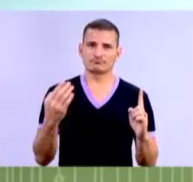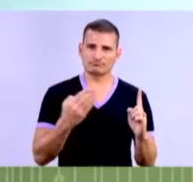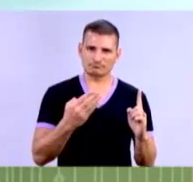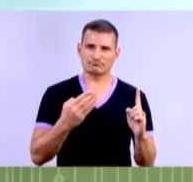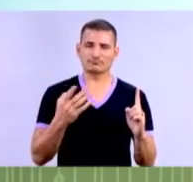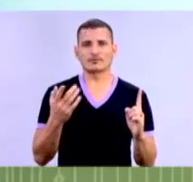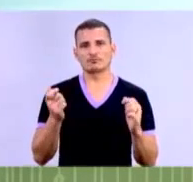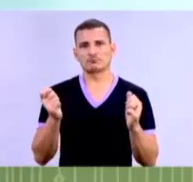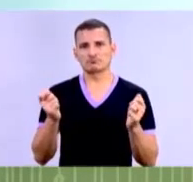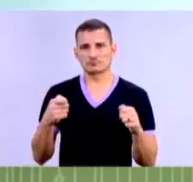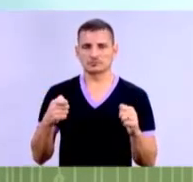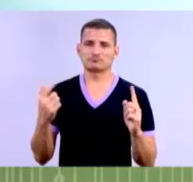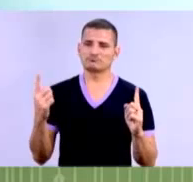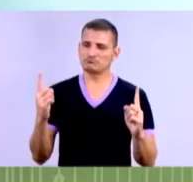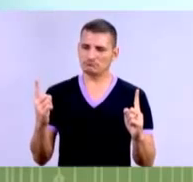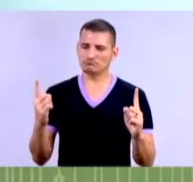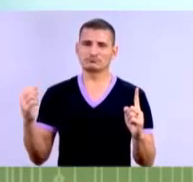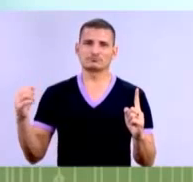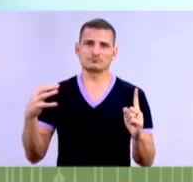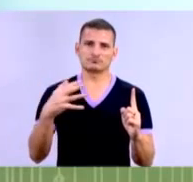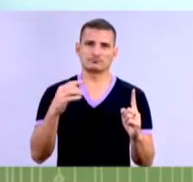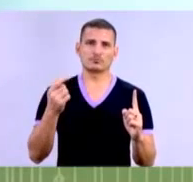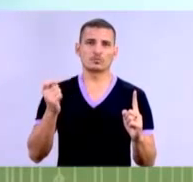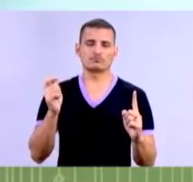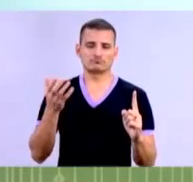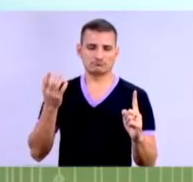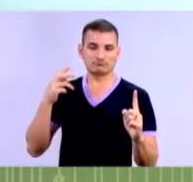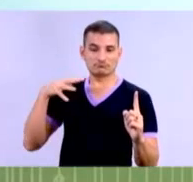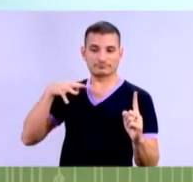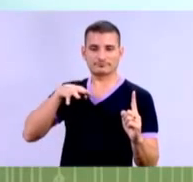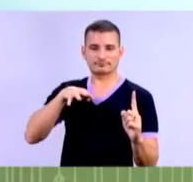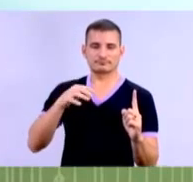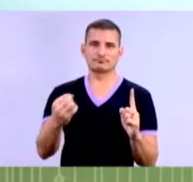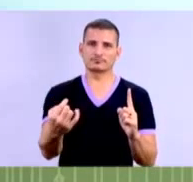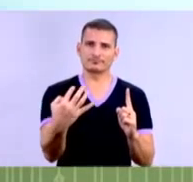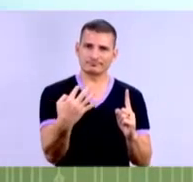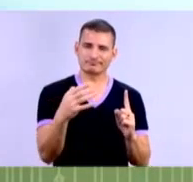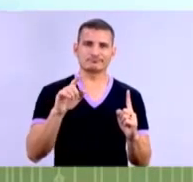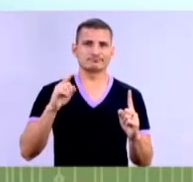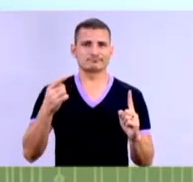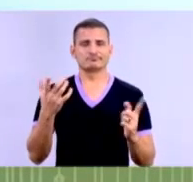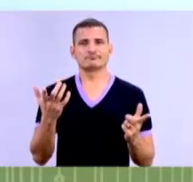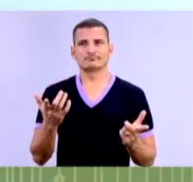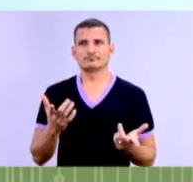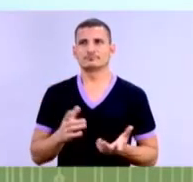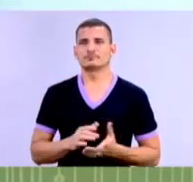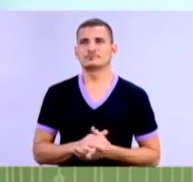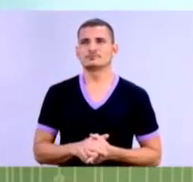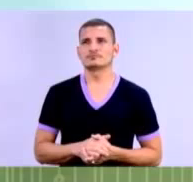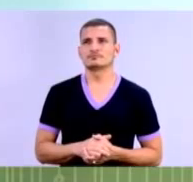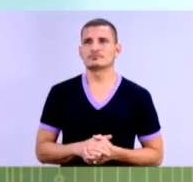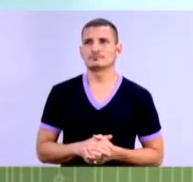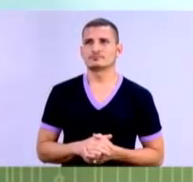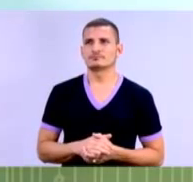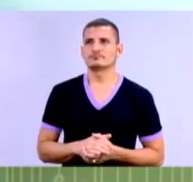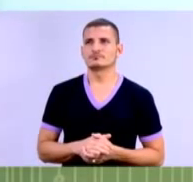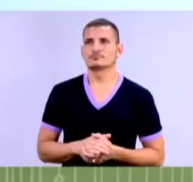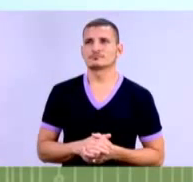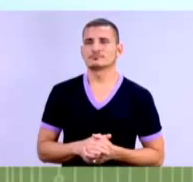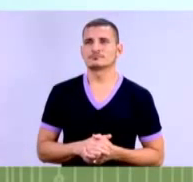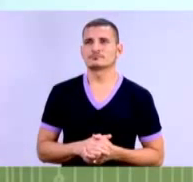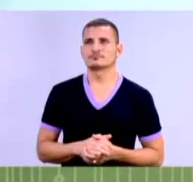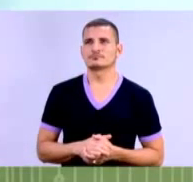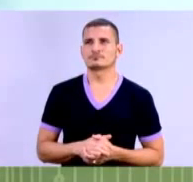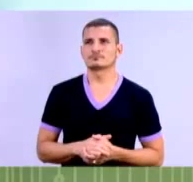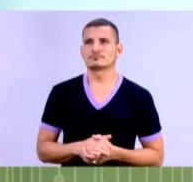possível que alguém intercepte esse sinal, correto? Só que é um pouco mais difícil da interceptação como é feita